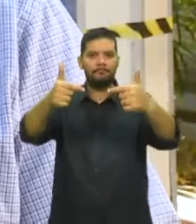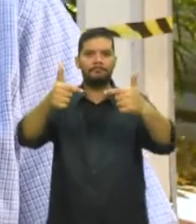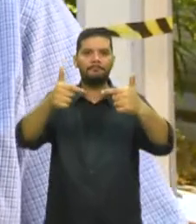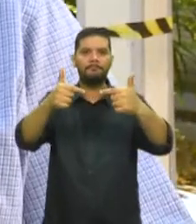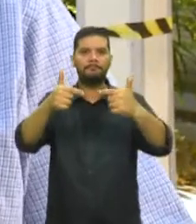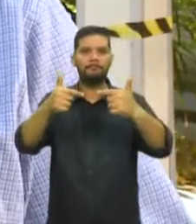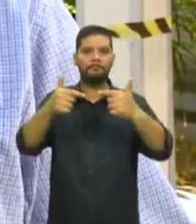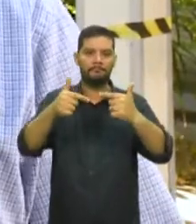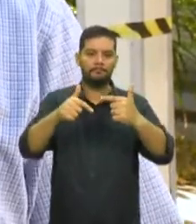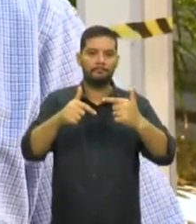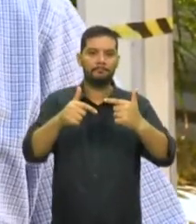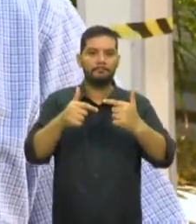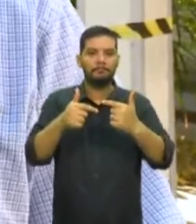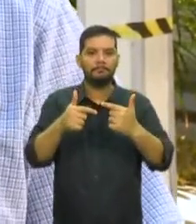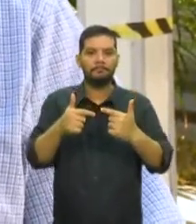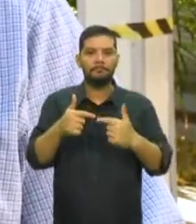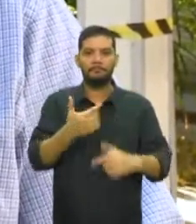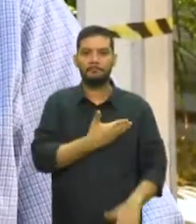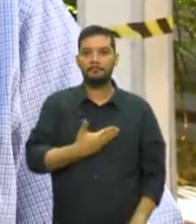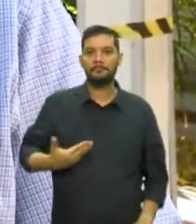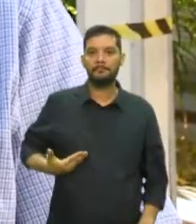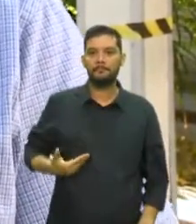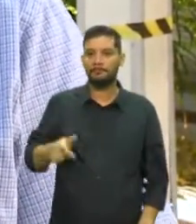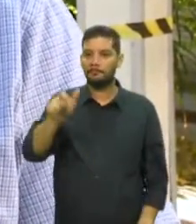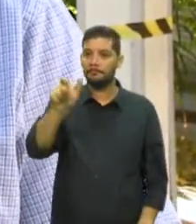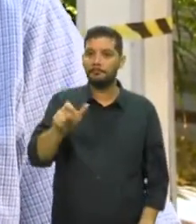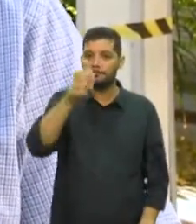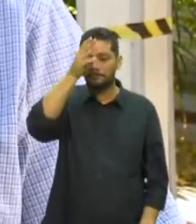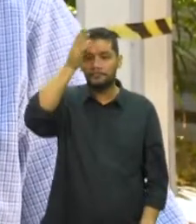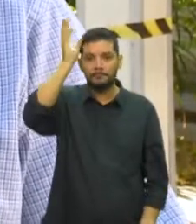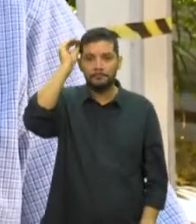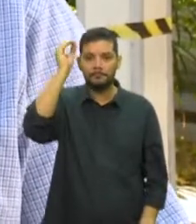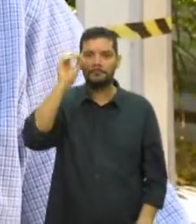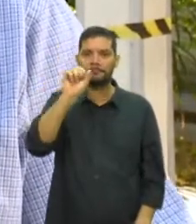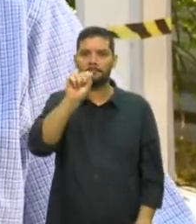pandemia, o governador do estado do Ceará, a CESA,